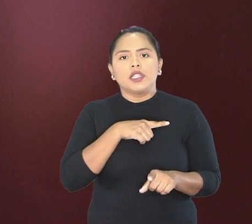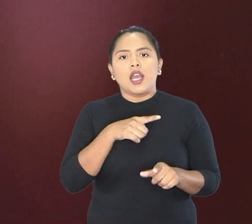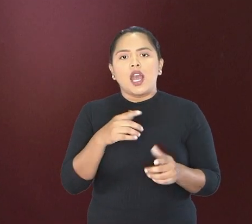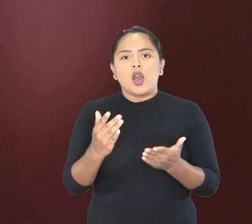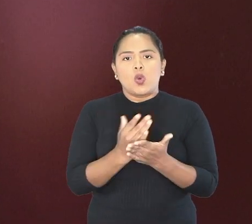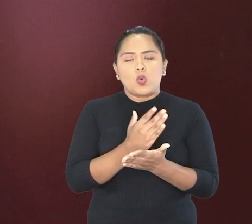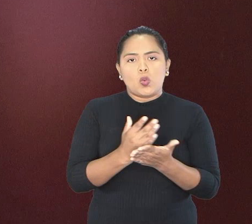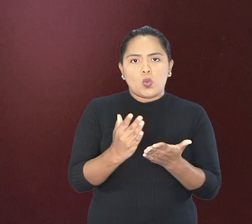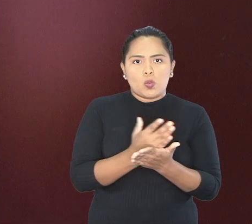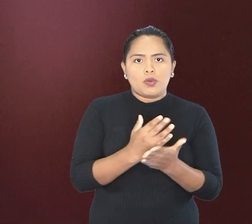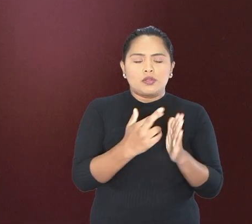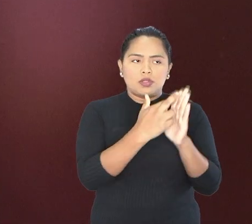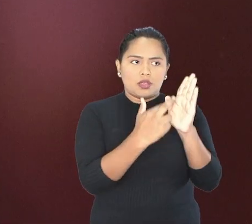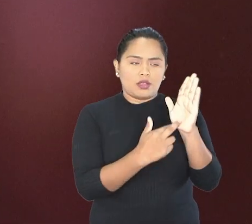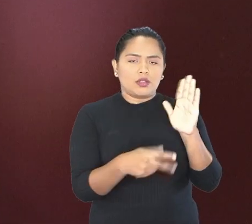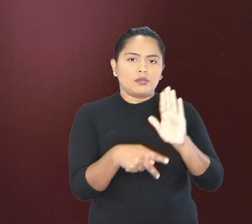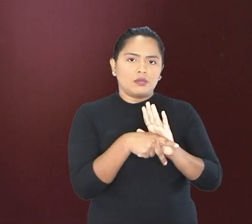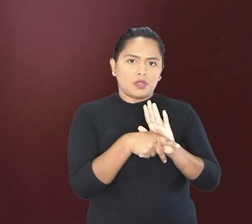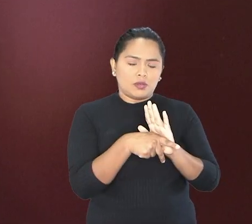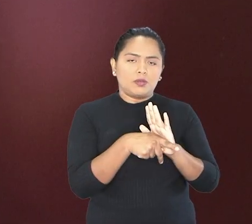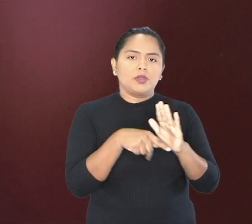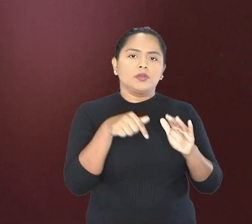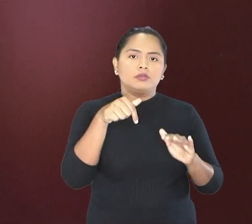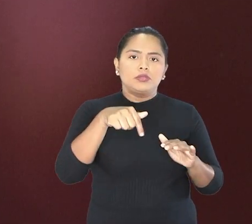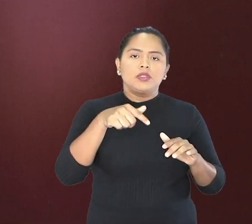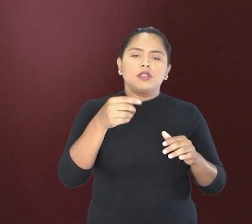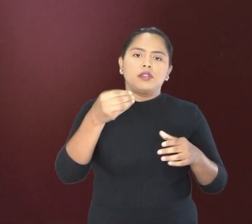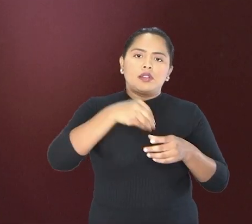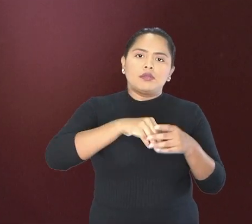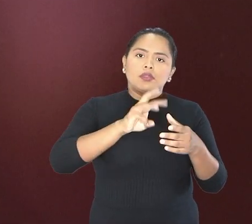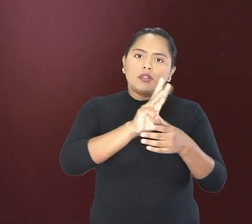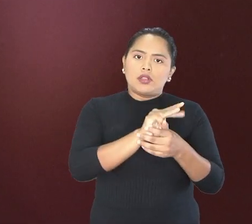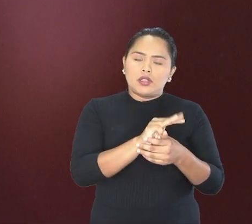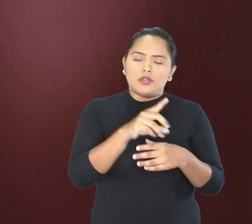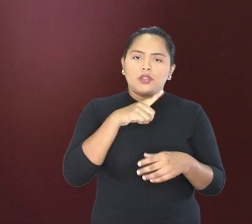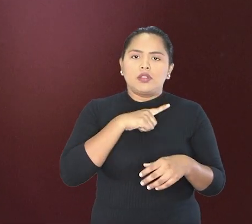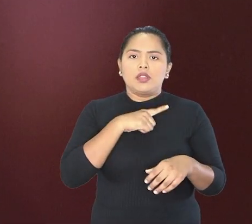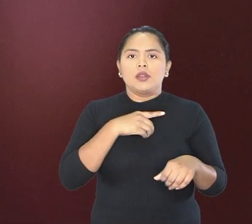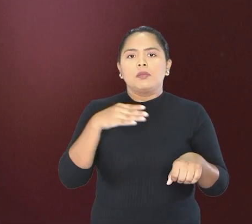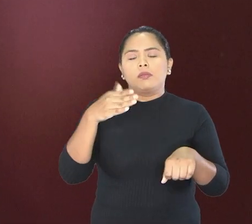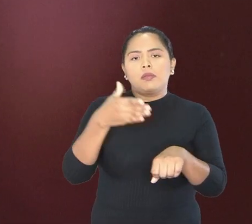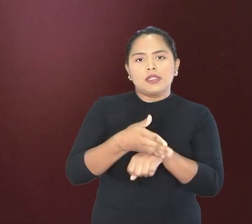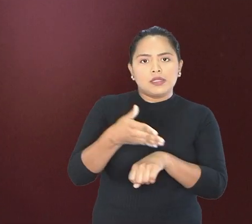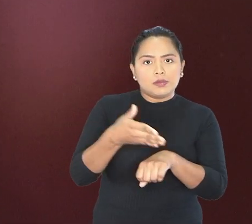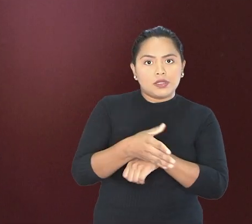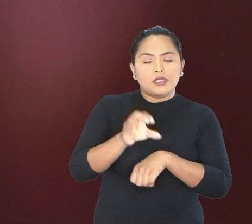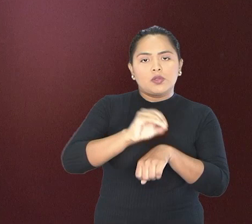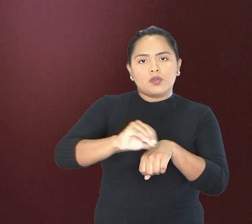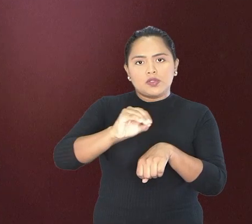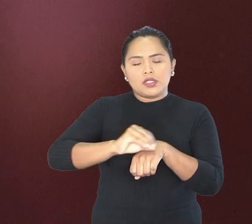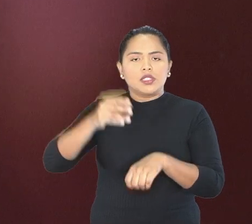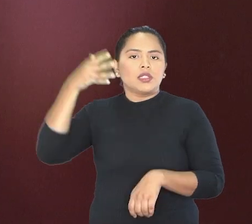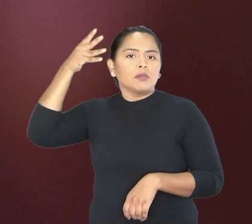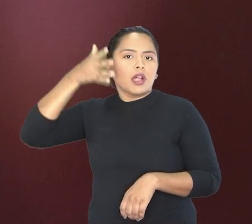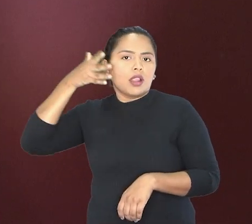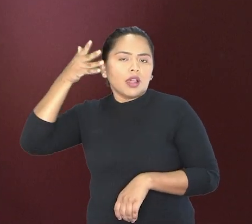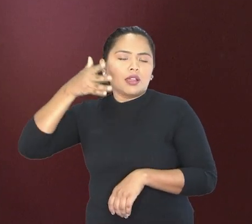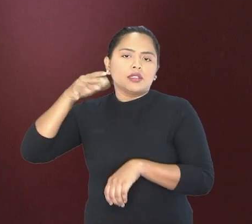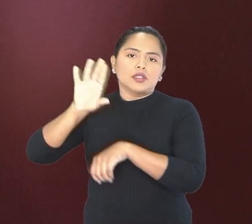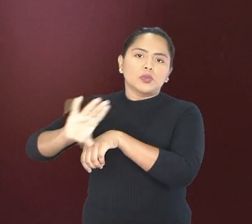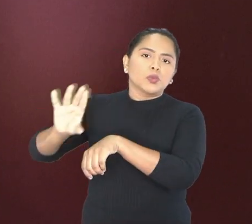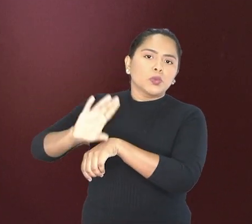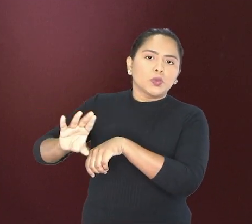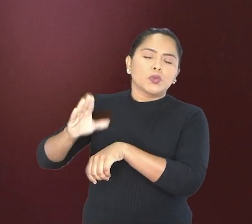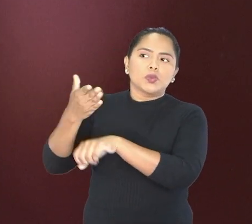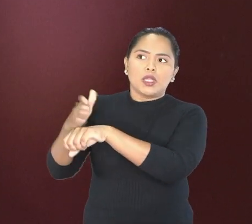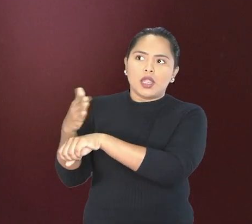esse treinamento, ele nada mais é do que oficinas, participação em oficinas, palestras, cursos, treinamentos, e